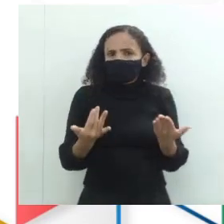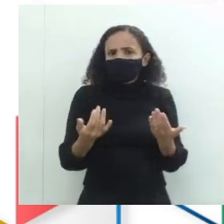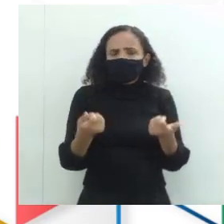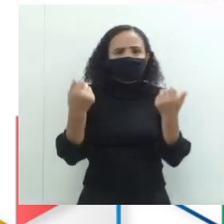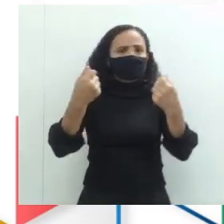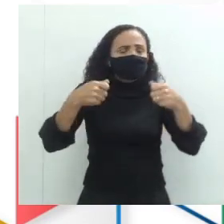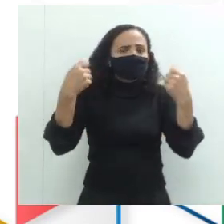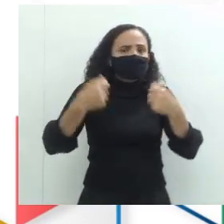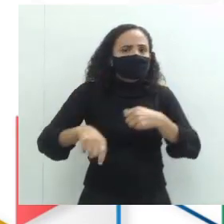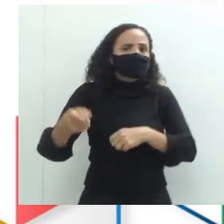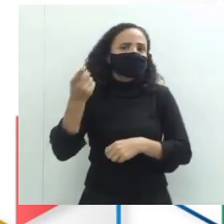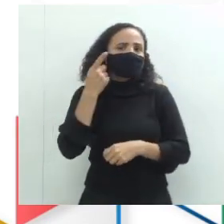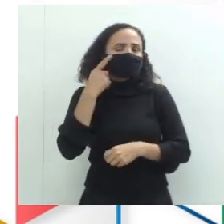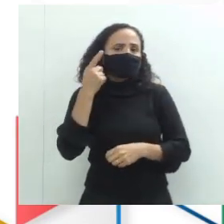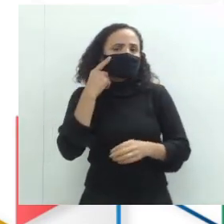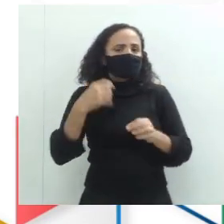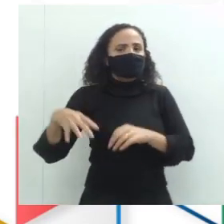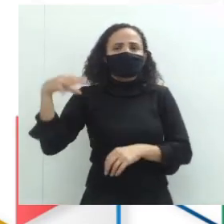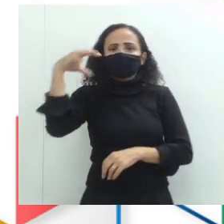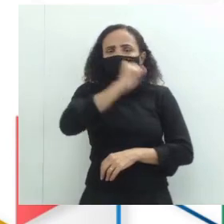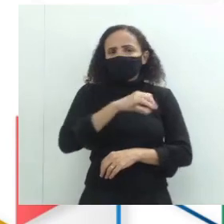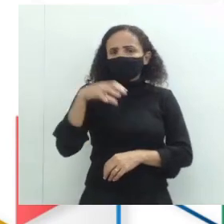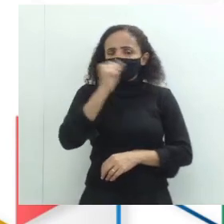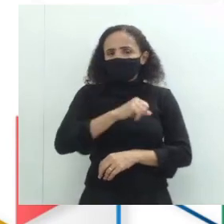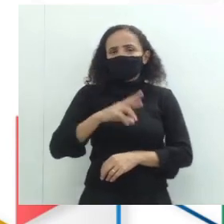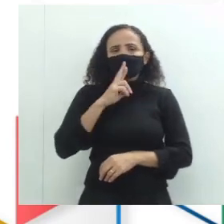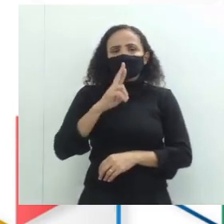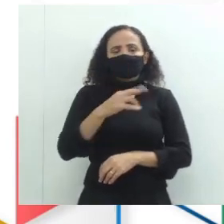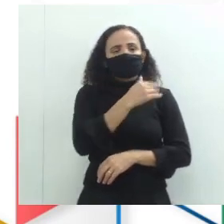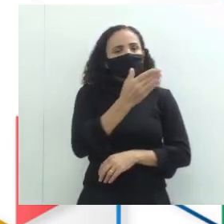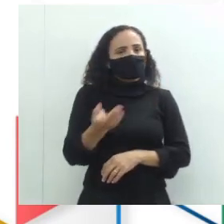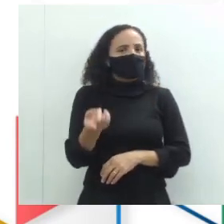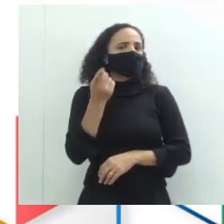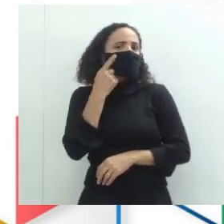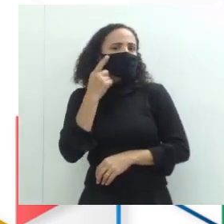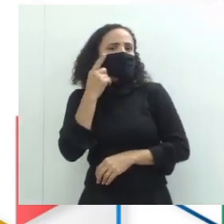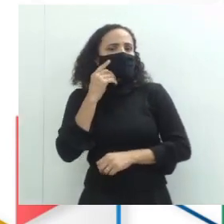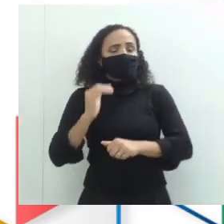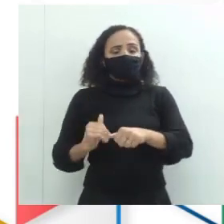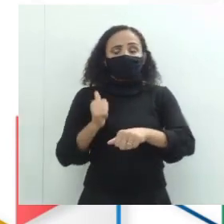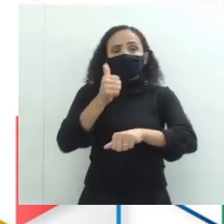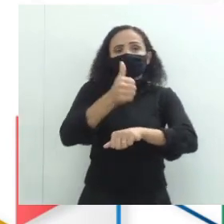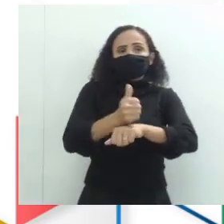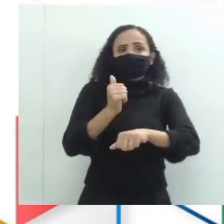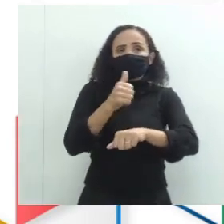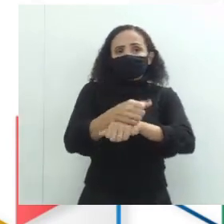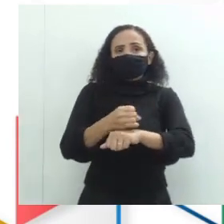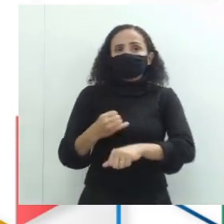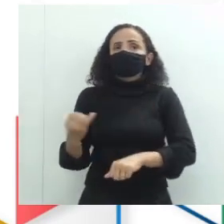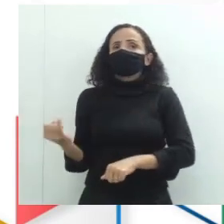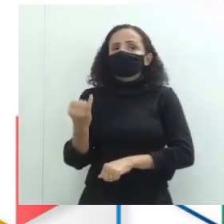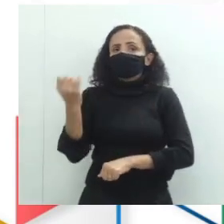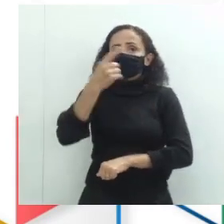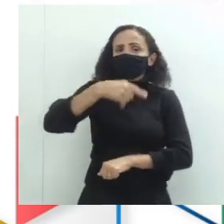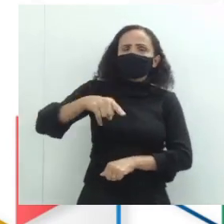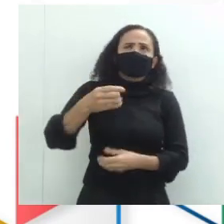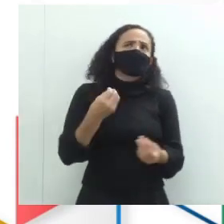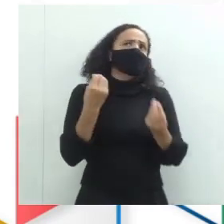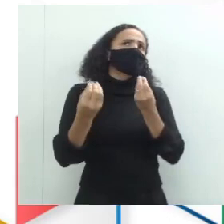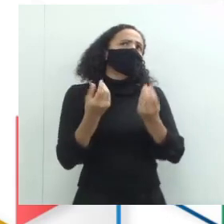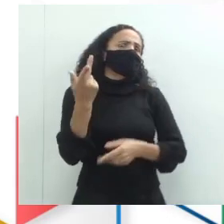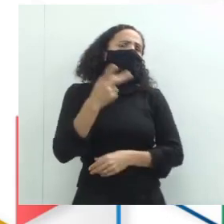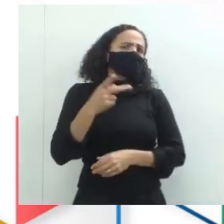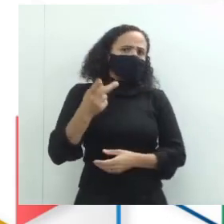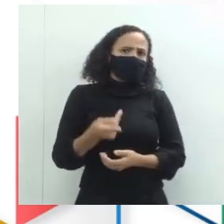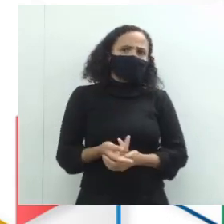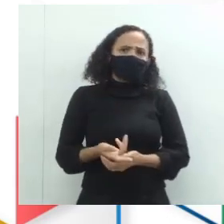está errado, tá bom? É uma forma rapidona de a gente fazer. Mas se liga aí, substituir a incógnita pelo resultado. Professor, isso eu posso